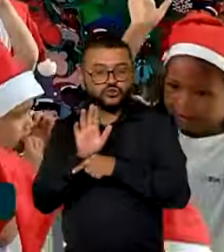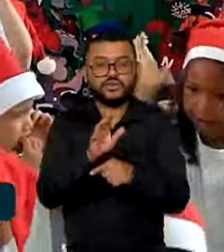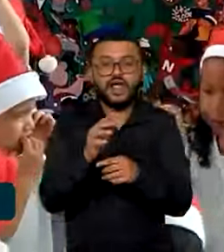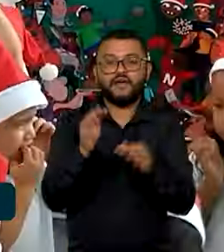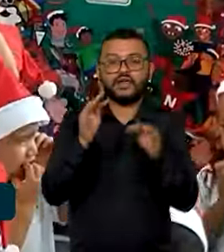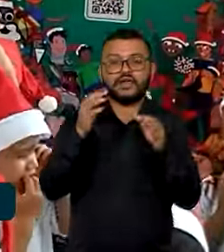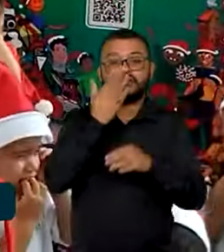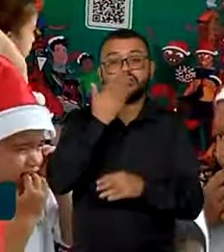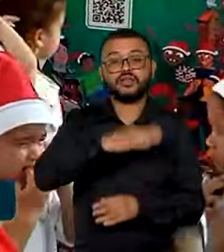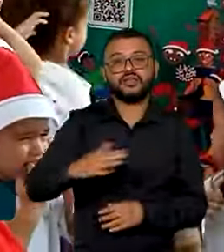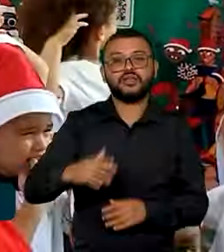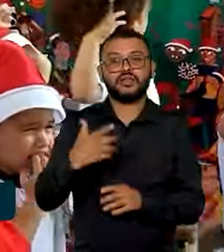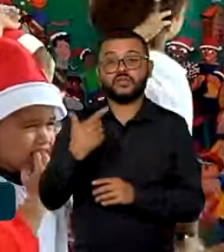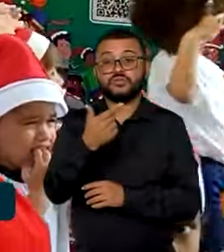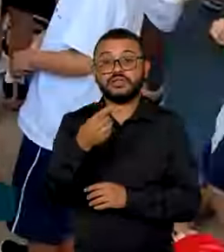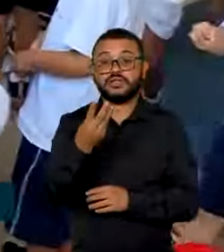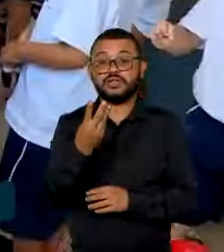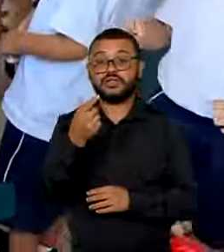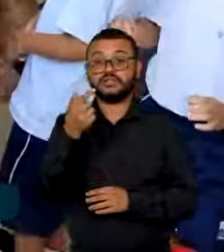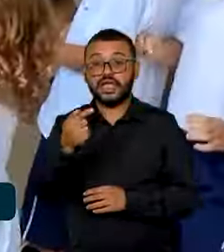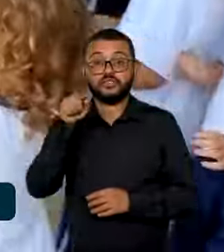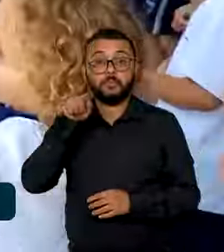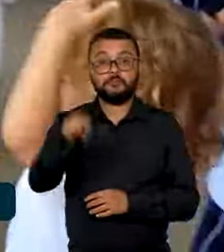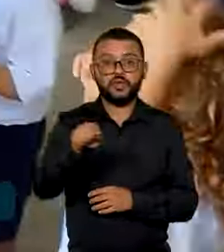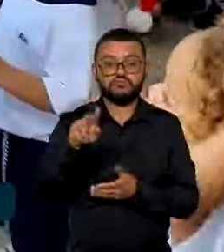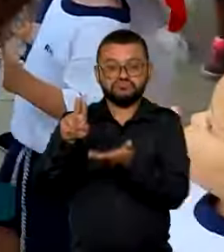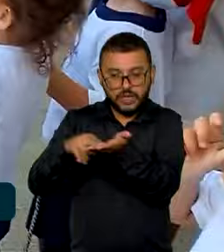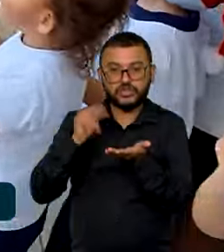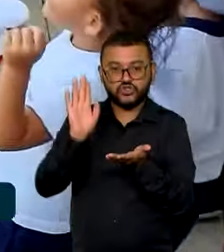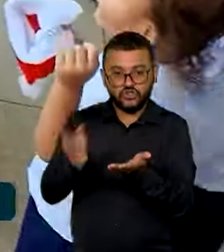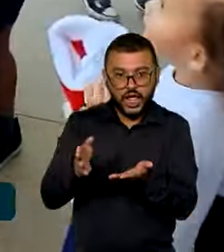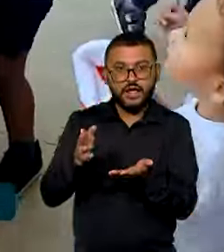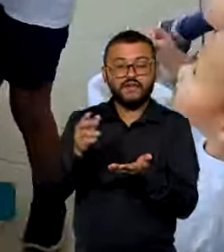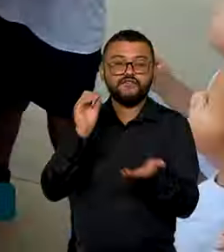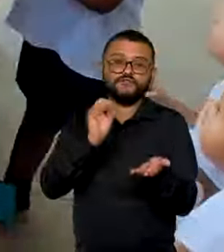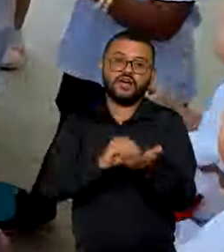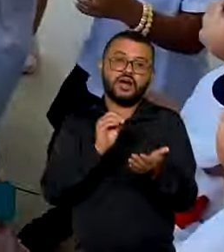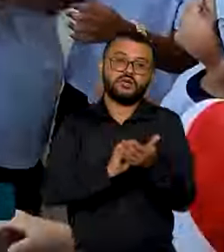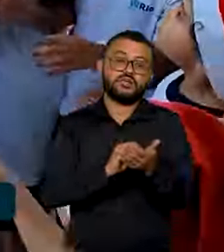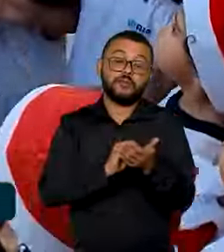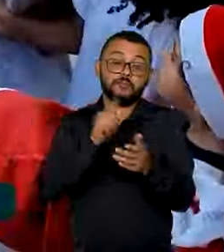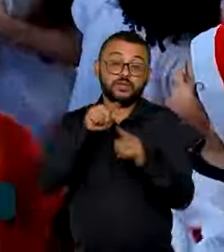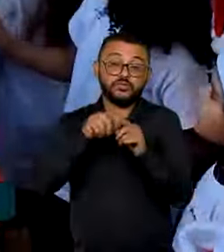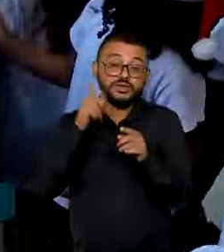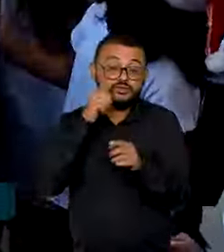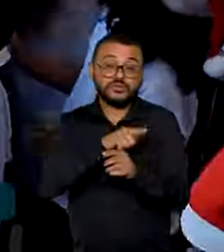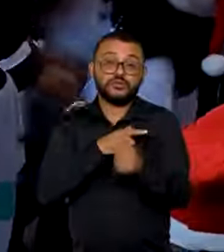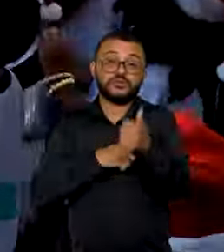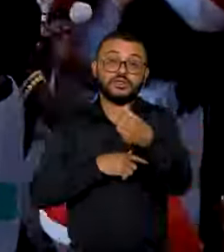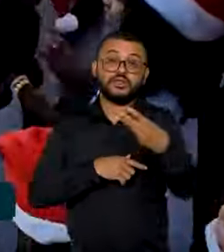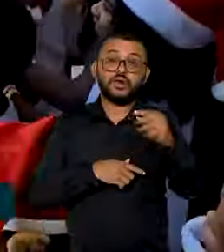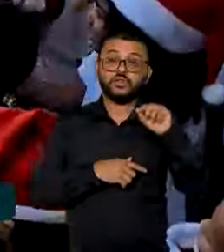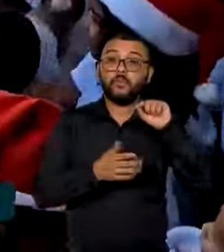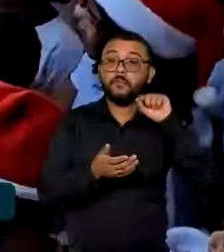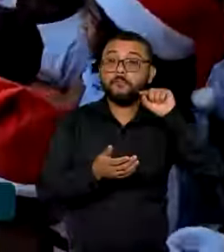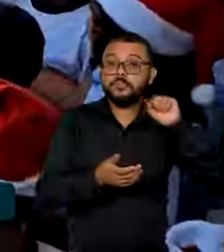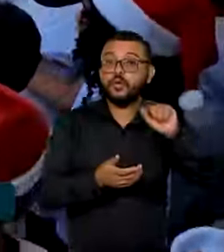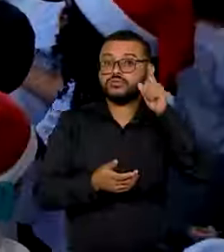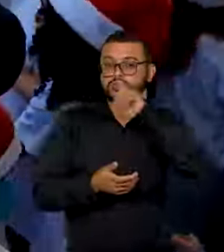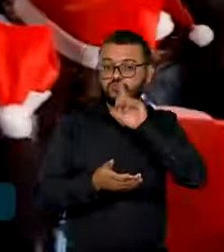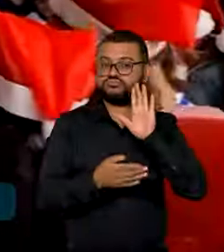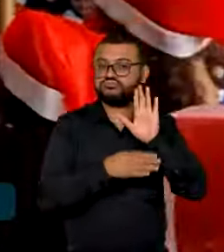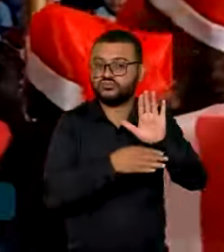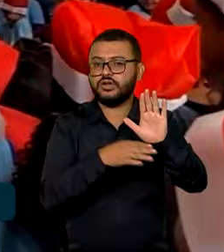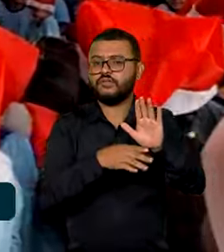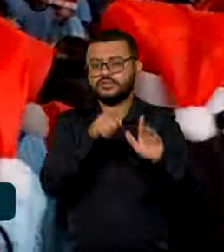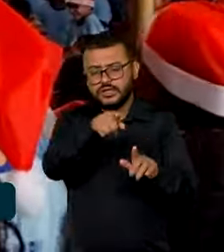Das 237 mil cartas recebidas, apenas 134 mil encontraram um padrinho.